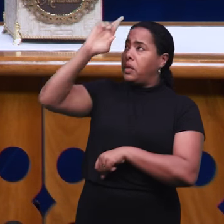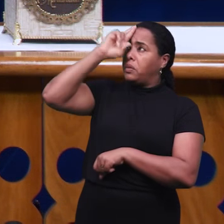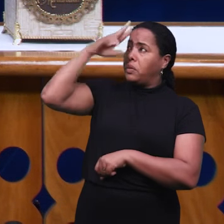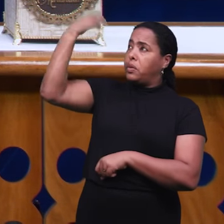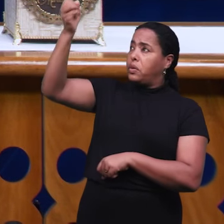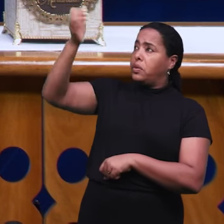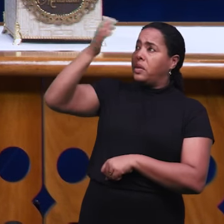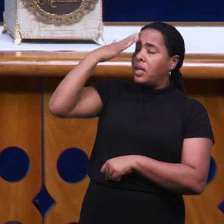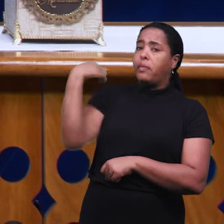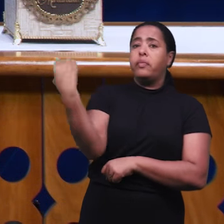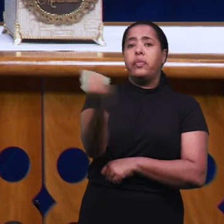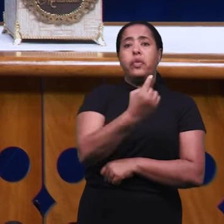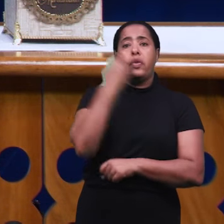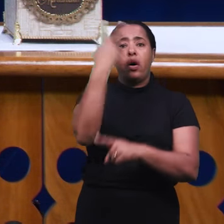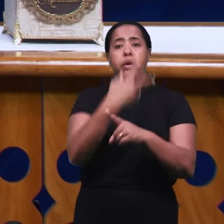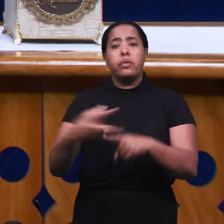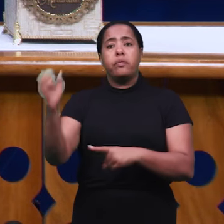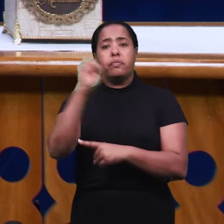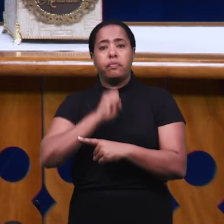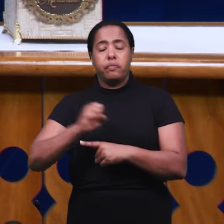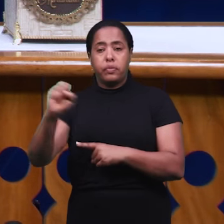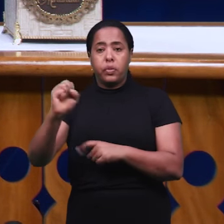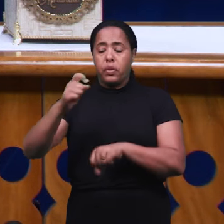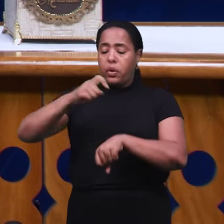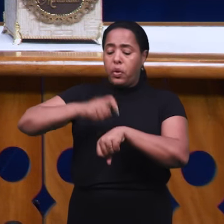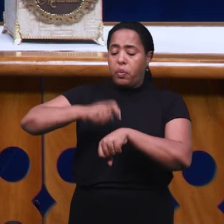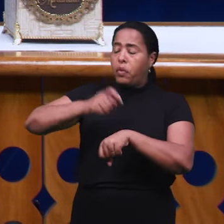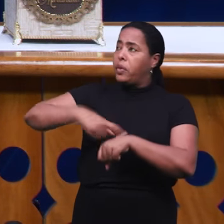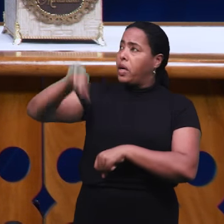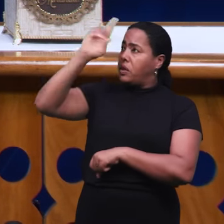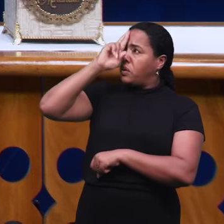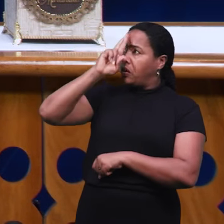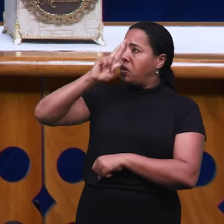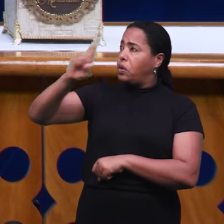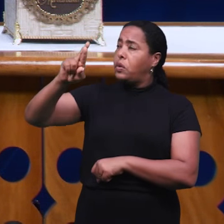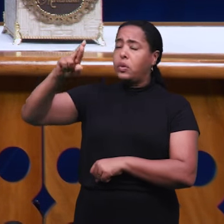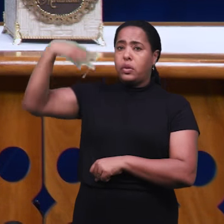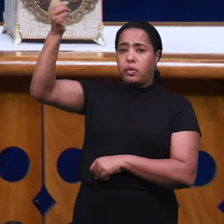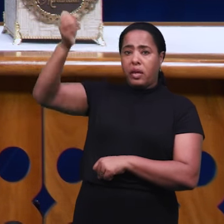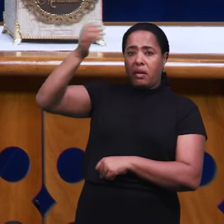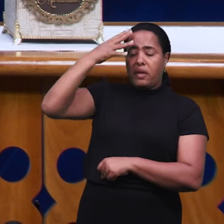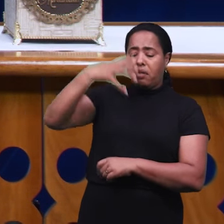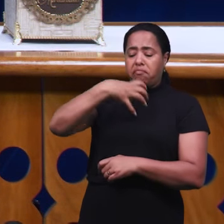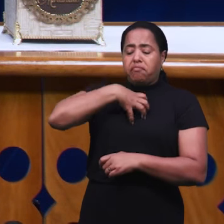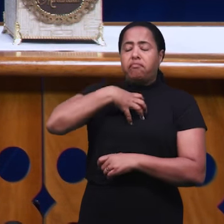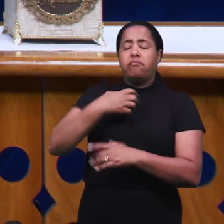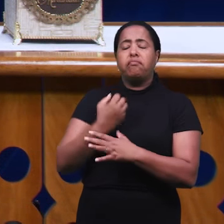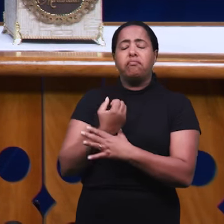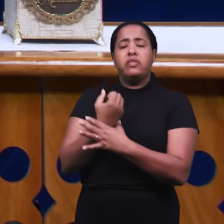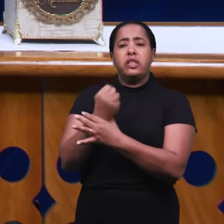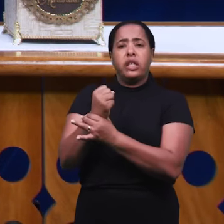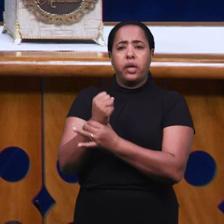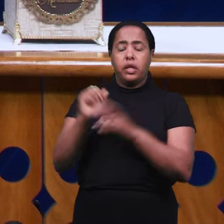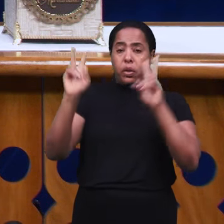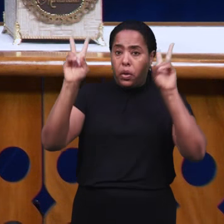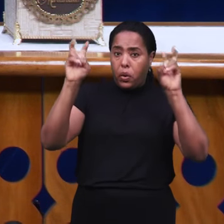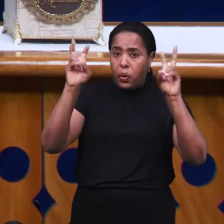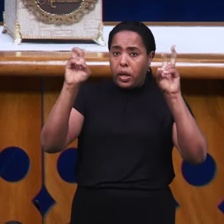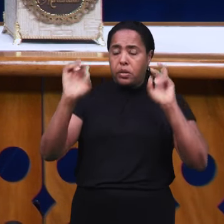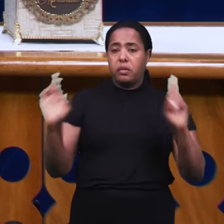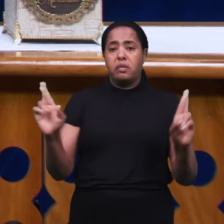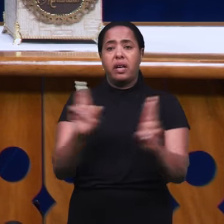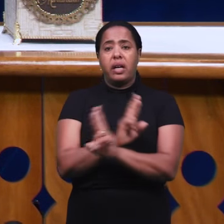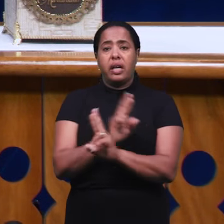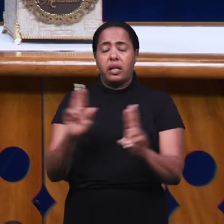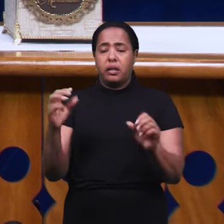Senhor está a vitória, que na direção do Senhor está a segurança. Então, os assuntos